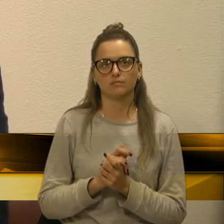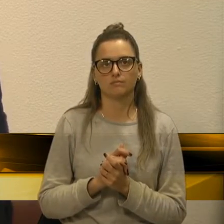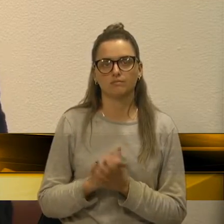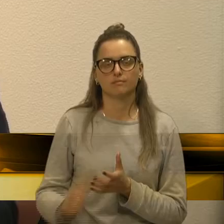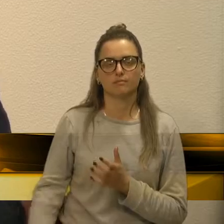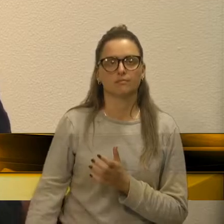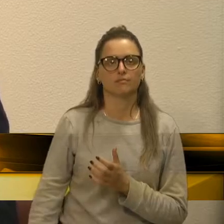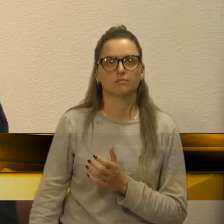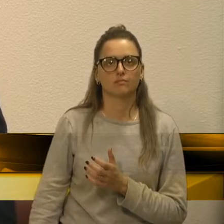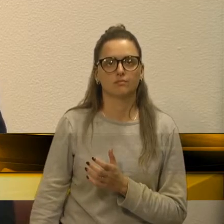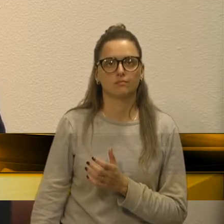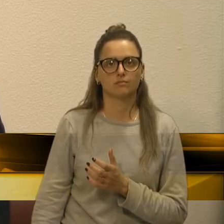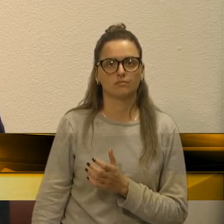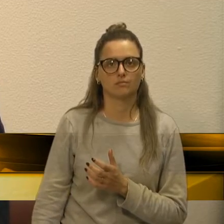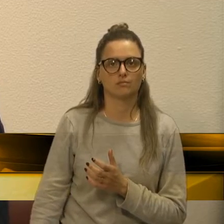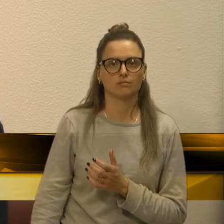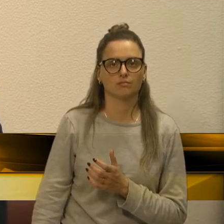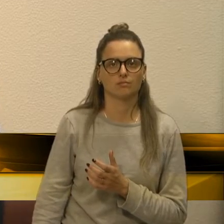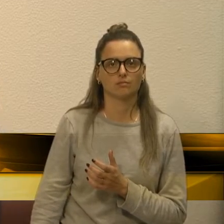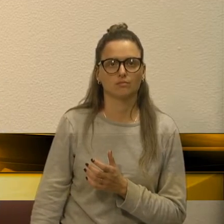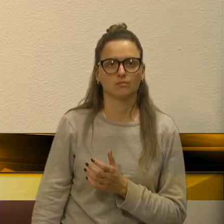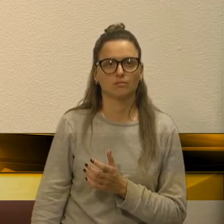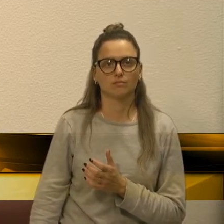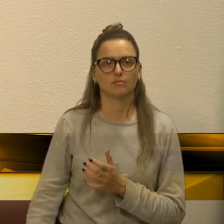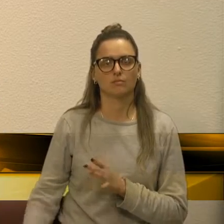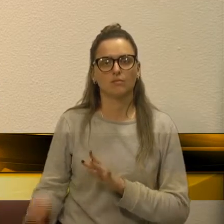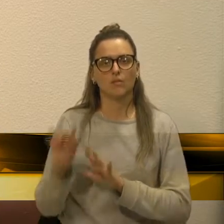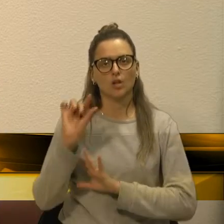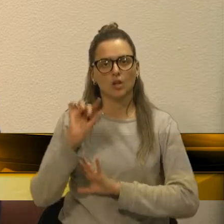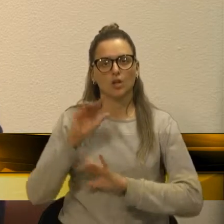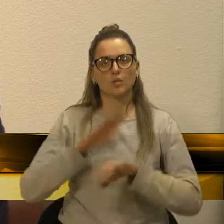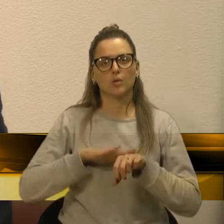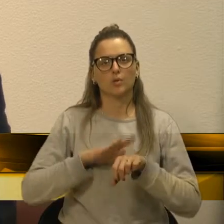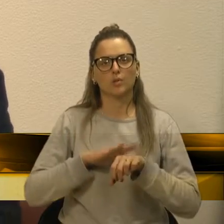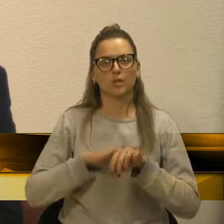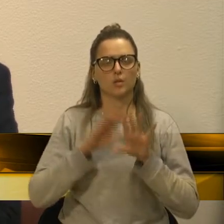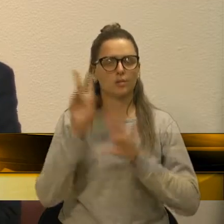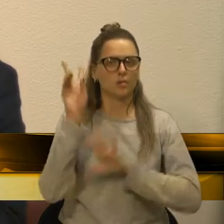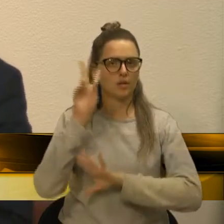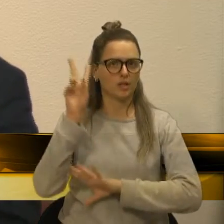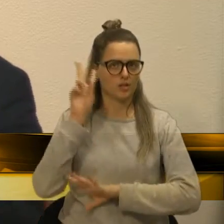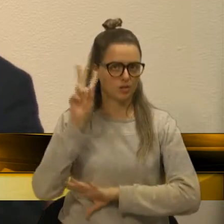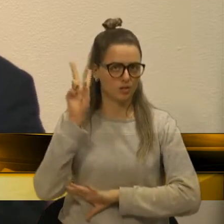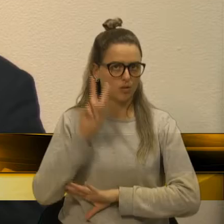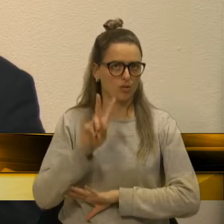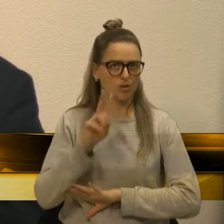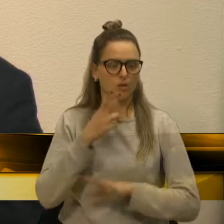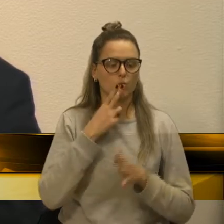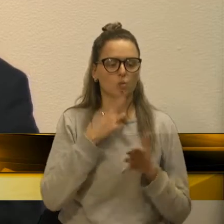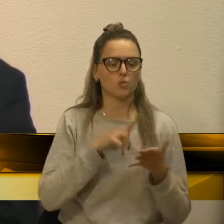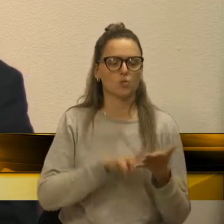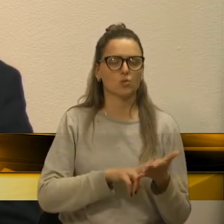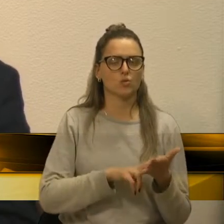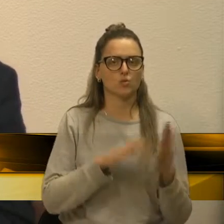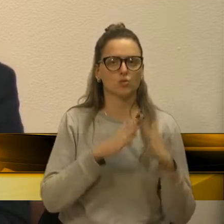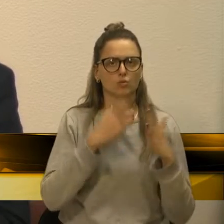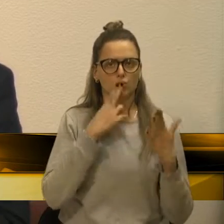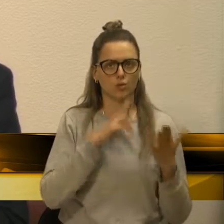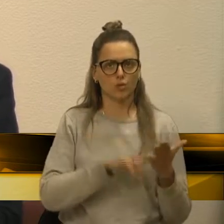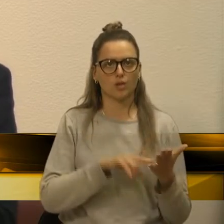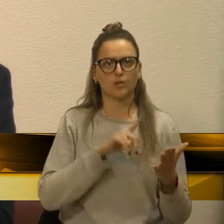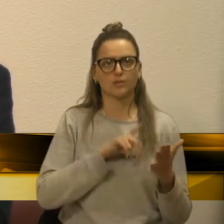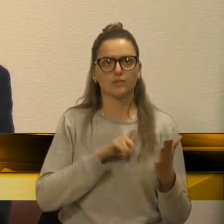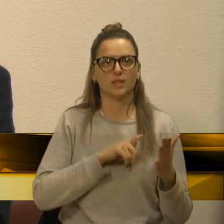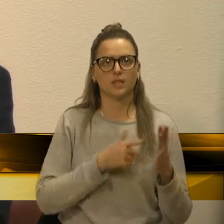Numa recente história, os Correios se depararam com essa situação do escândalo do